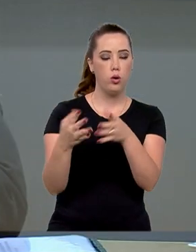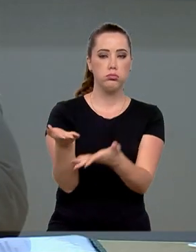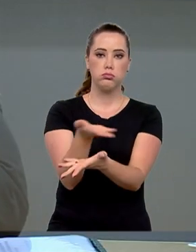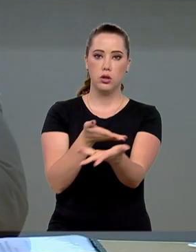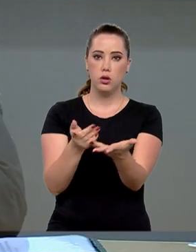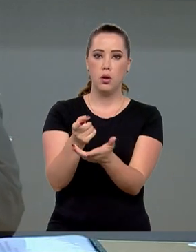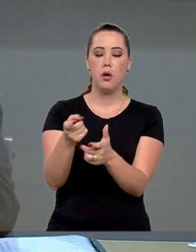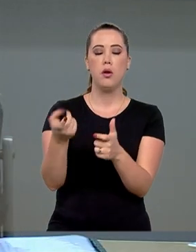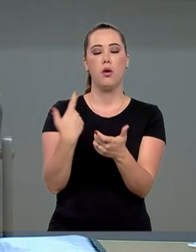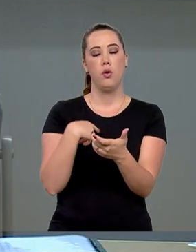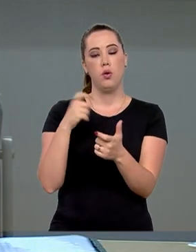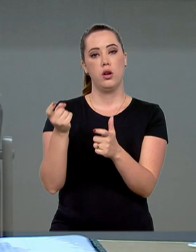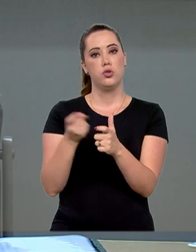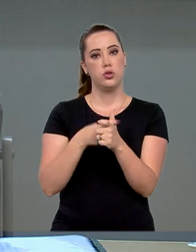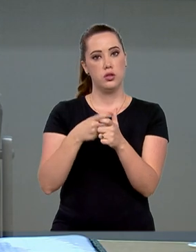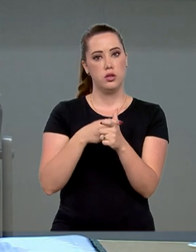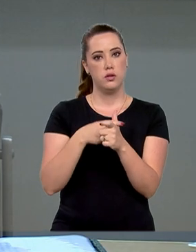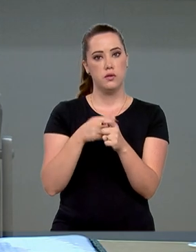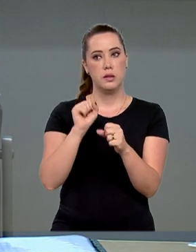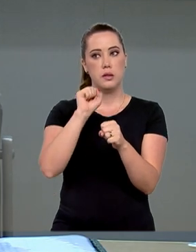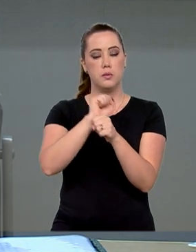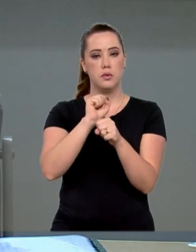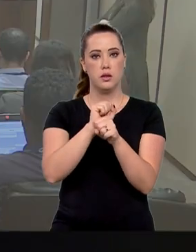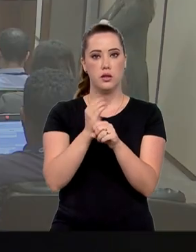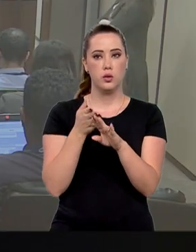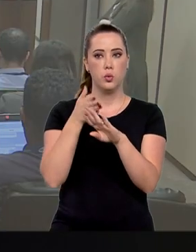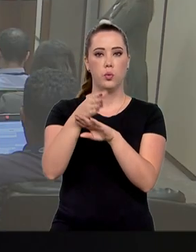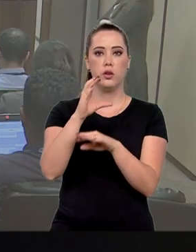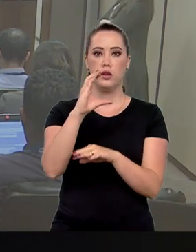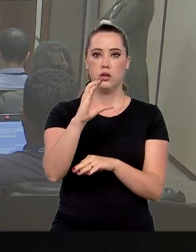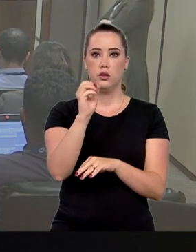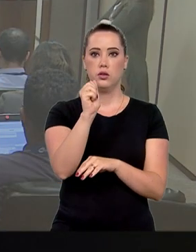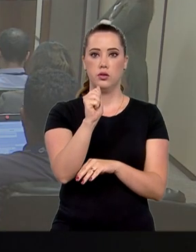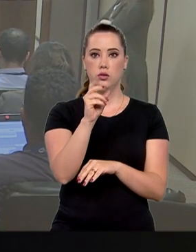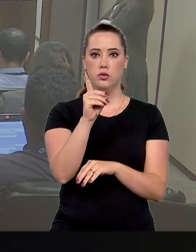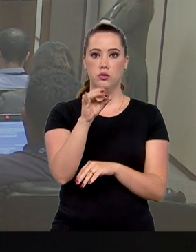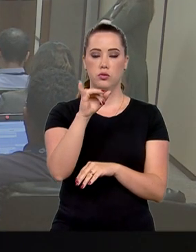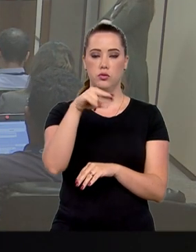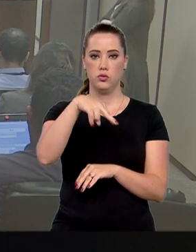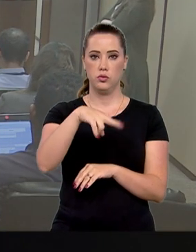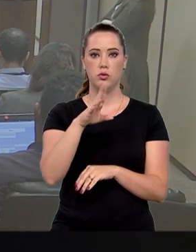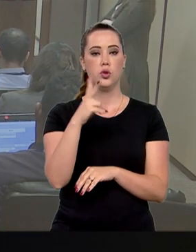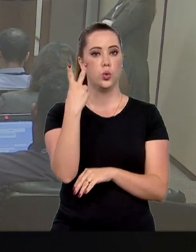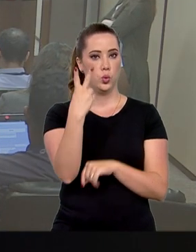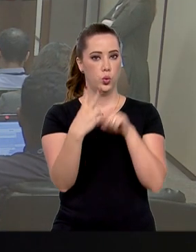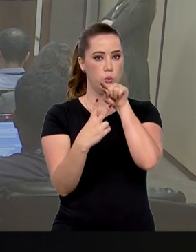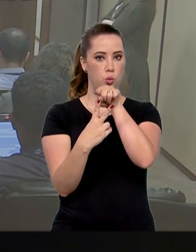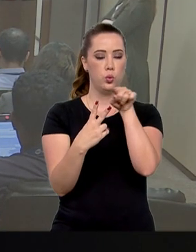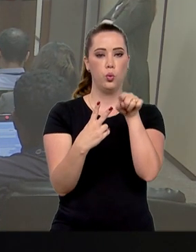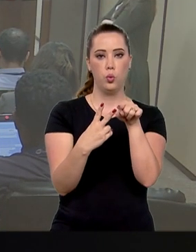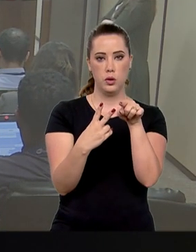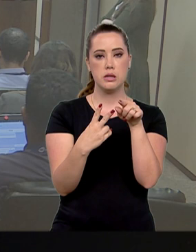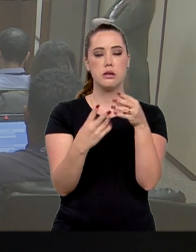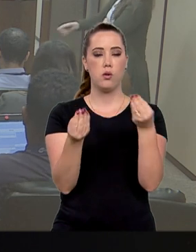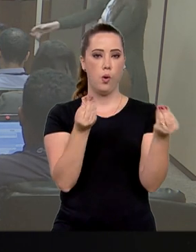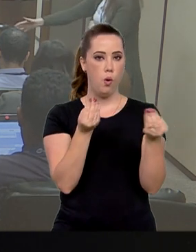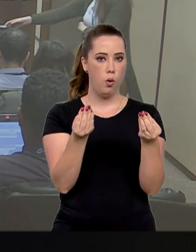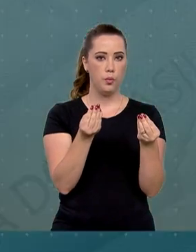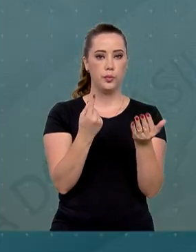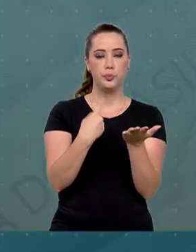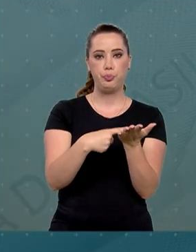cobrança do débito suspensa e é excluído do CADIN, a lista de devedores. São duas as formas de renegociação.